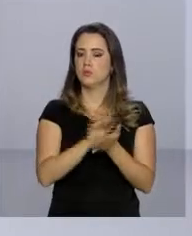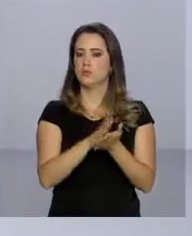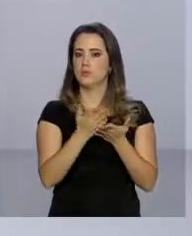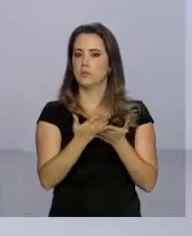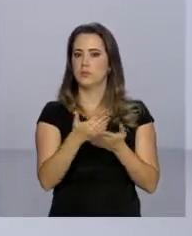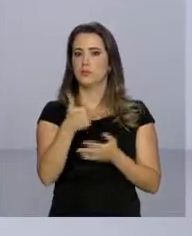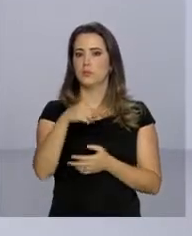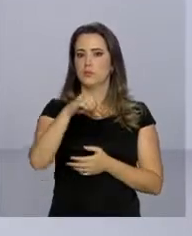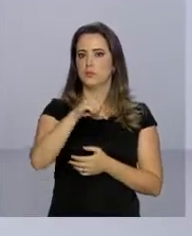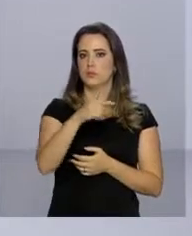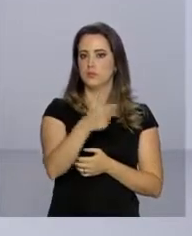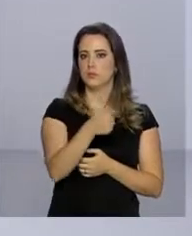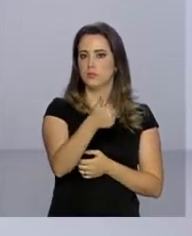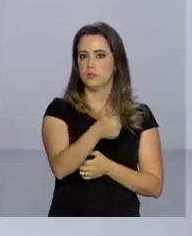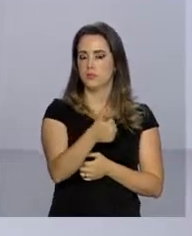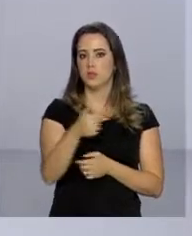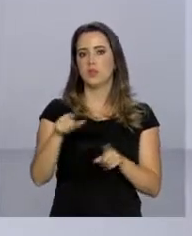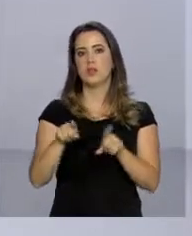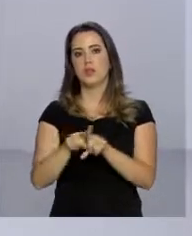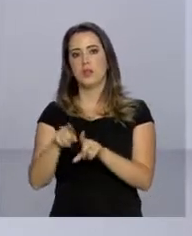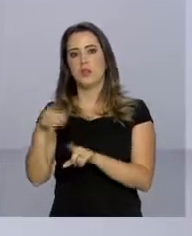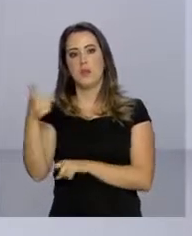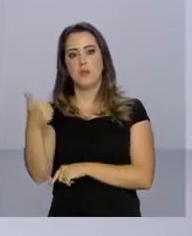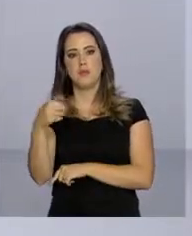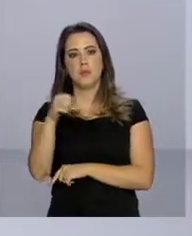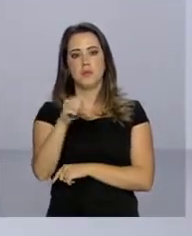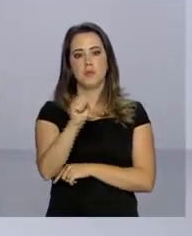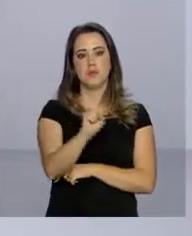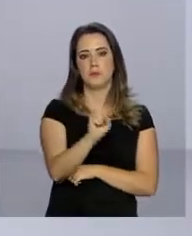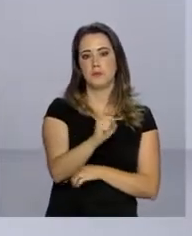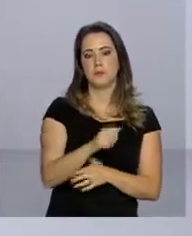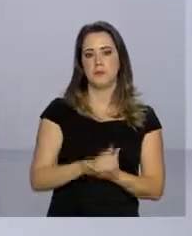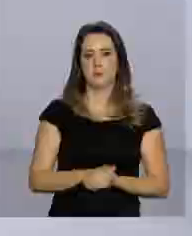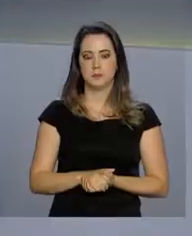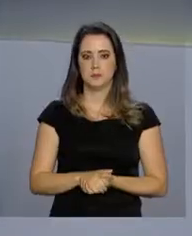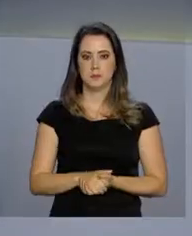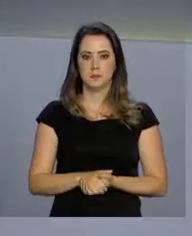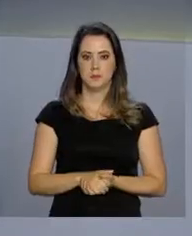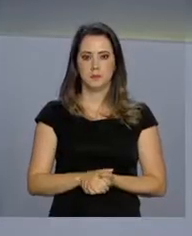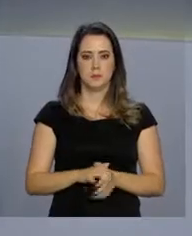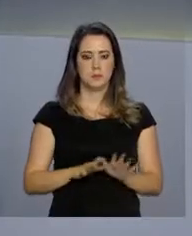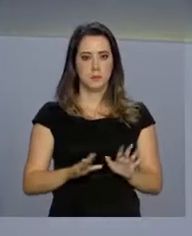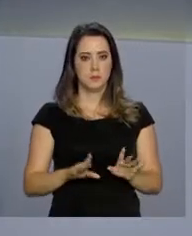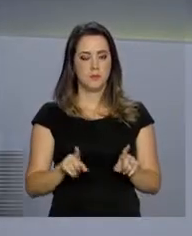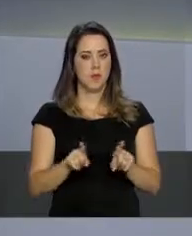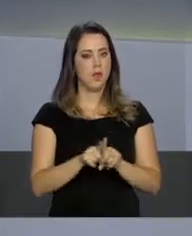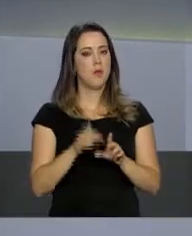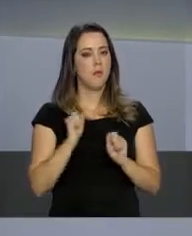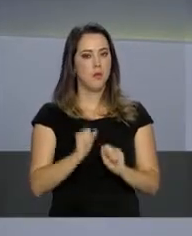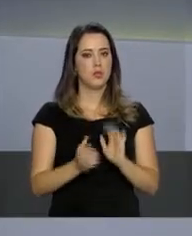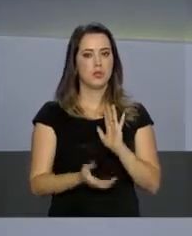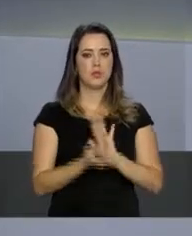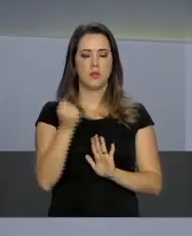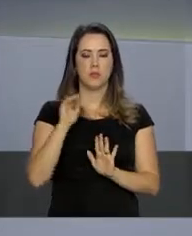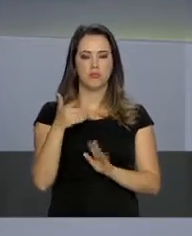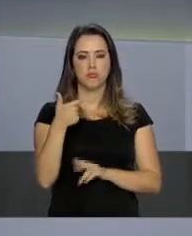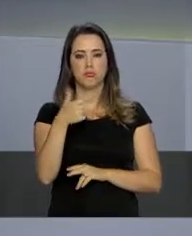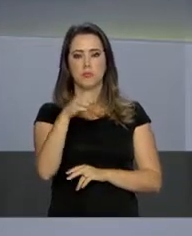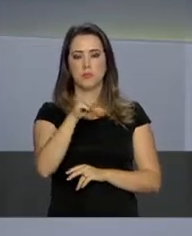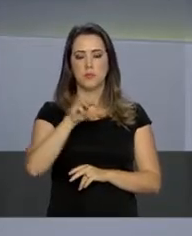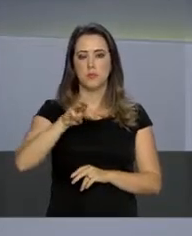entre 1971 e 1988 ainda estão disponíveis para saque cerca de